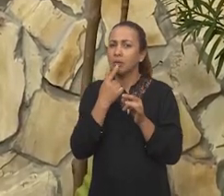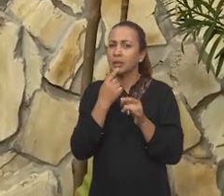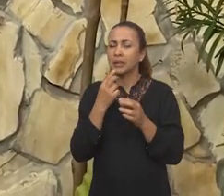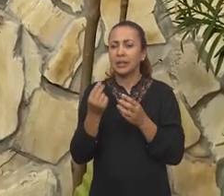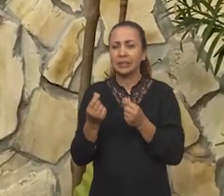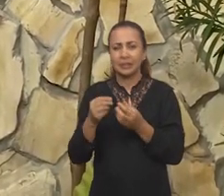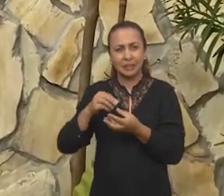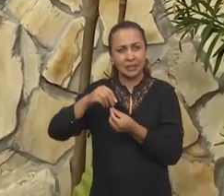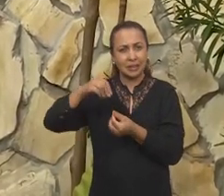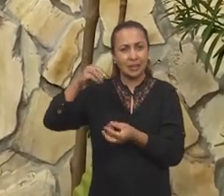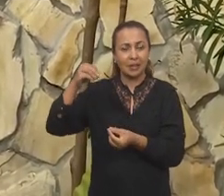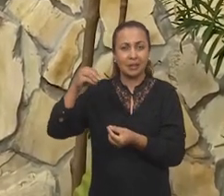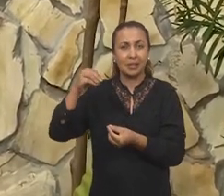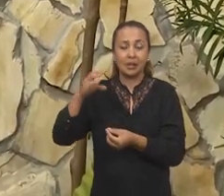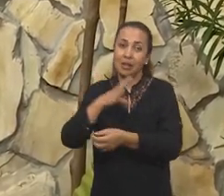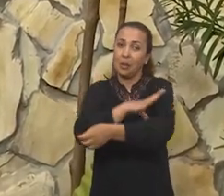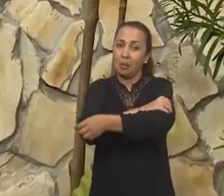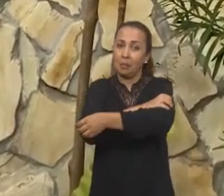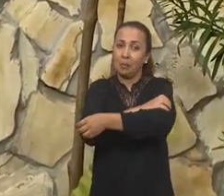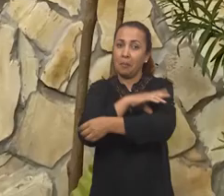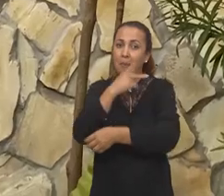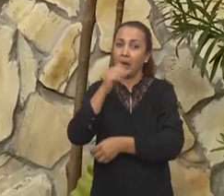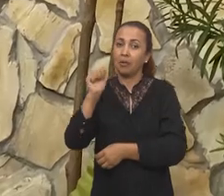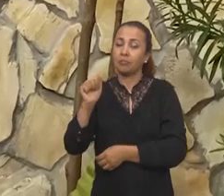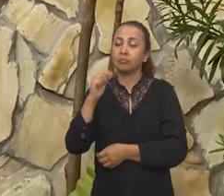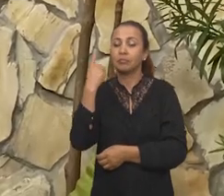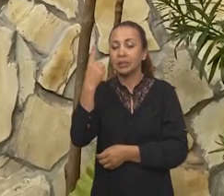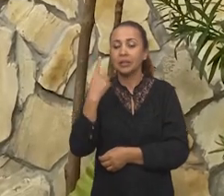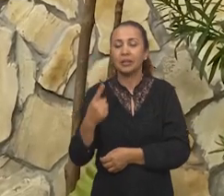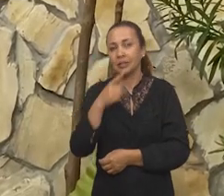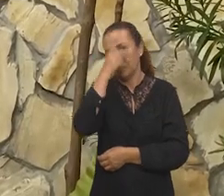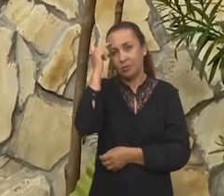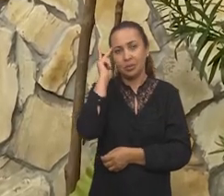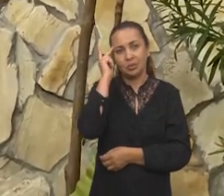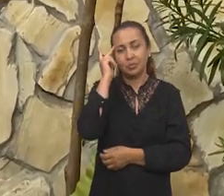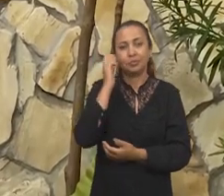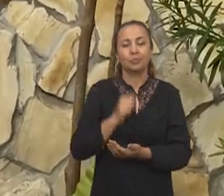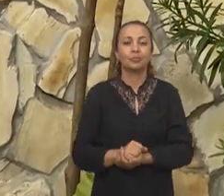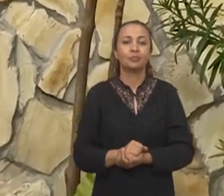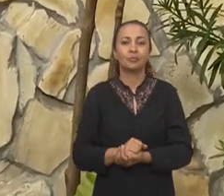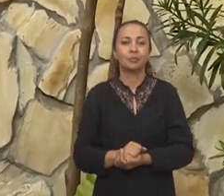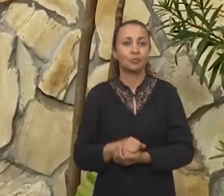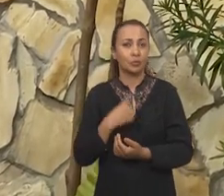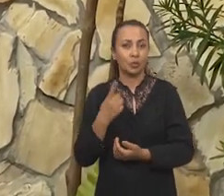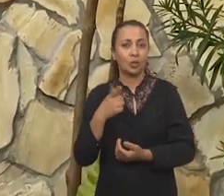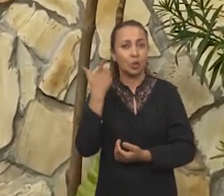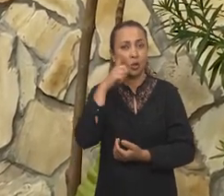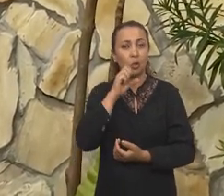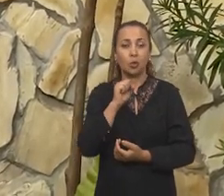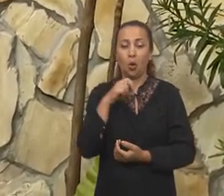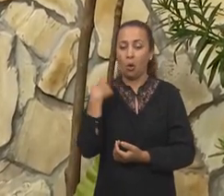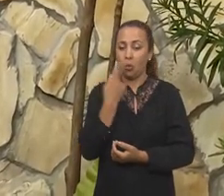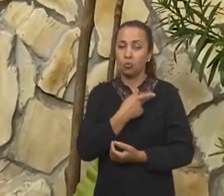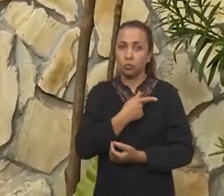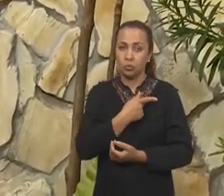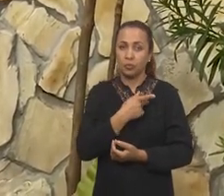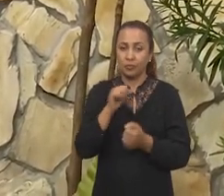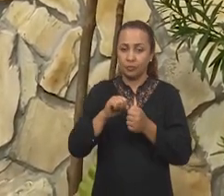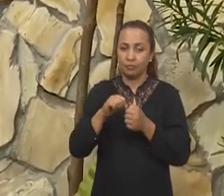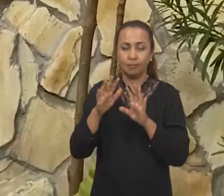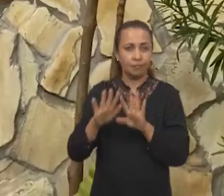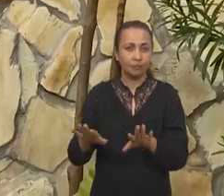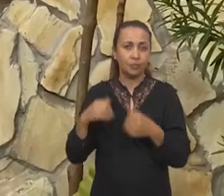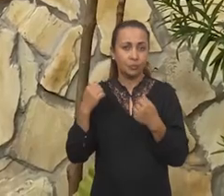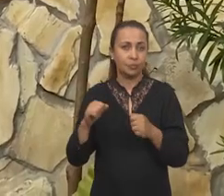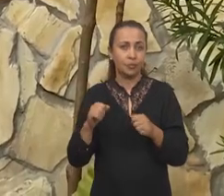EA pressão arterial ideal para cada paciente é uma vez que a gente consiga fazer isso